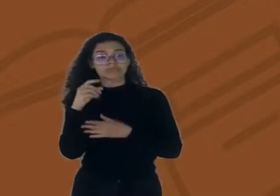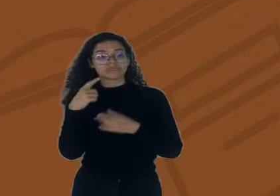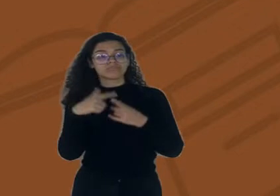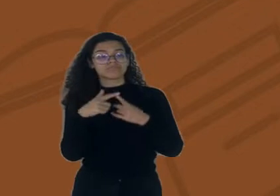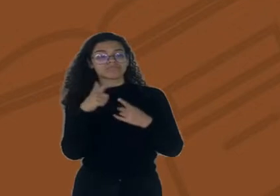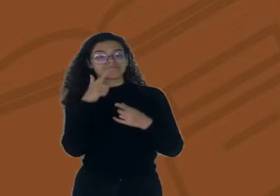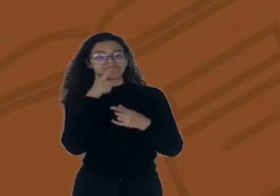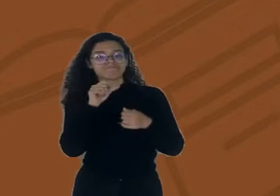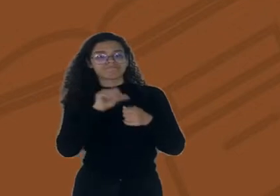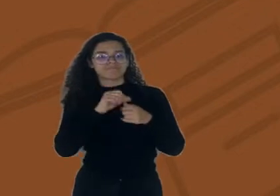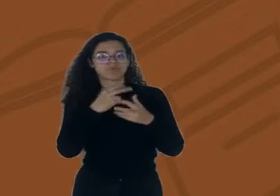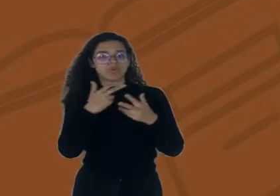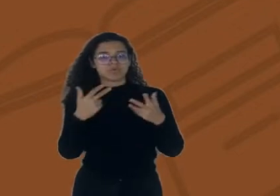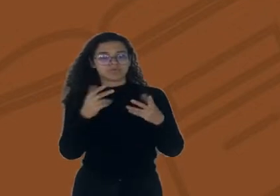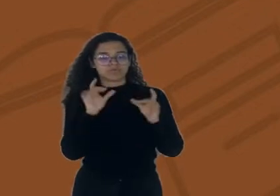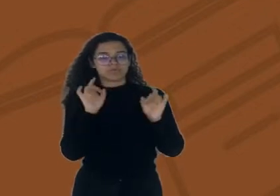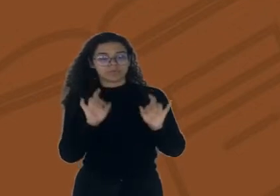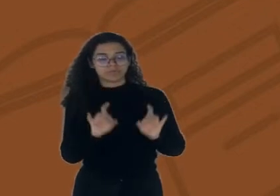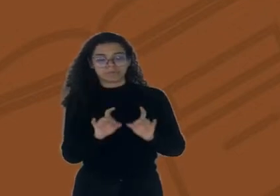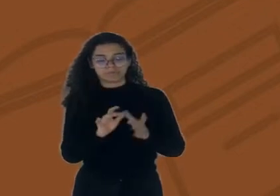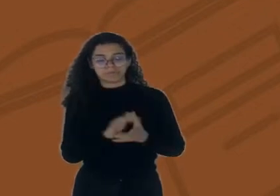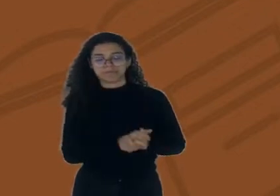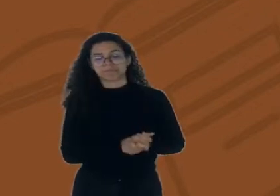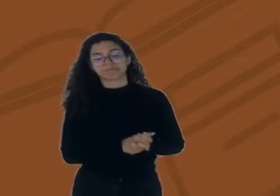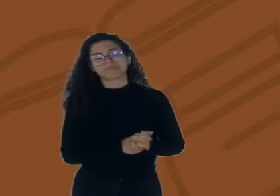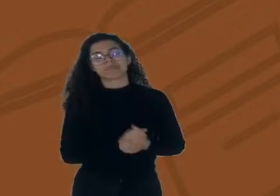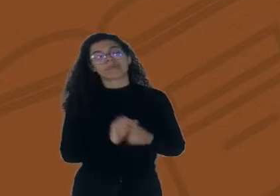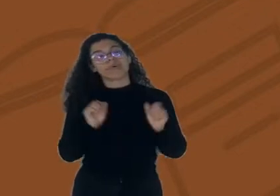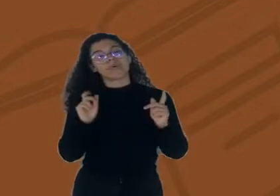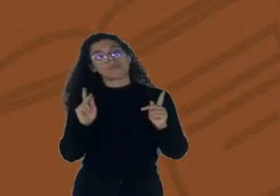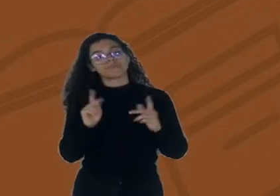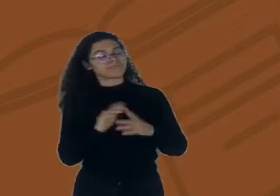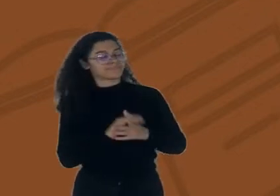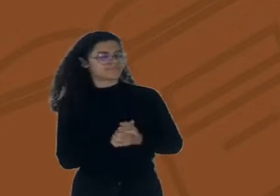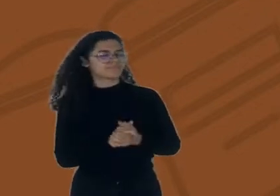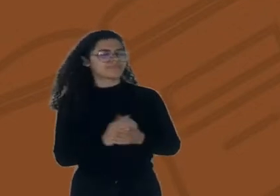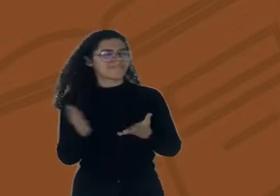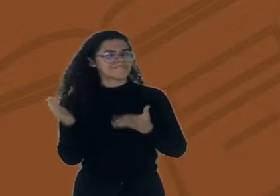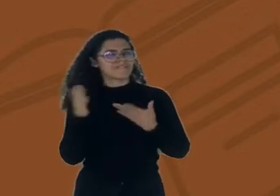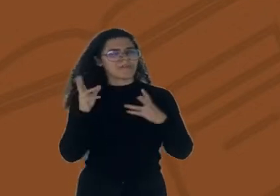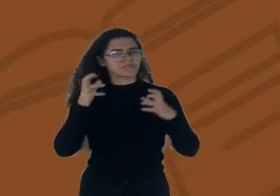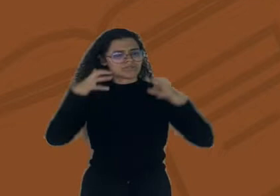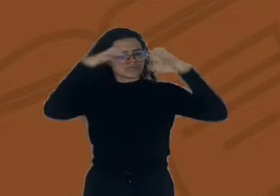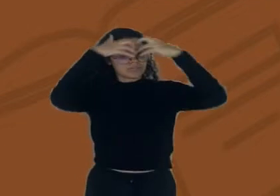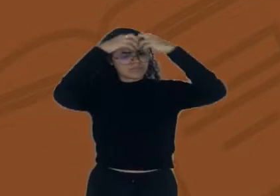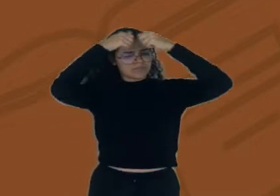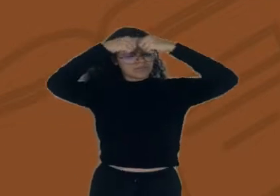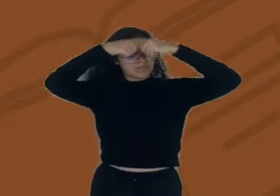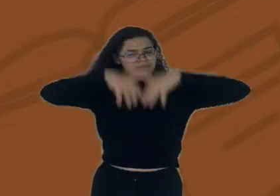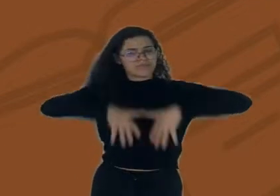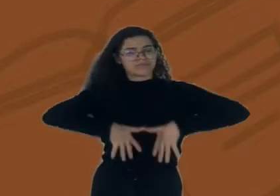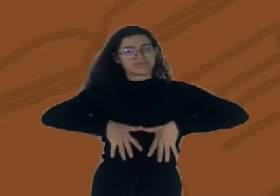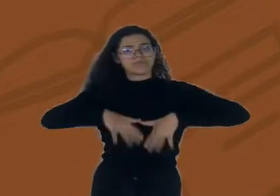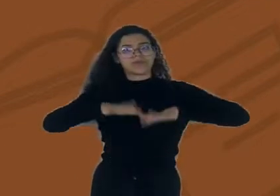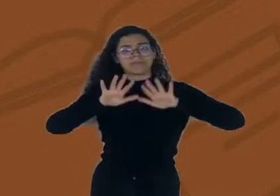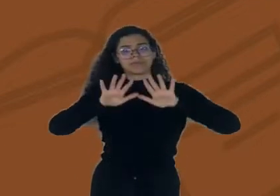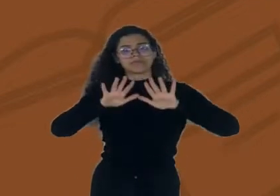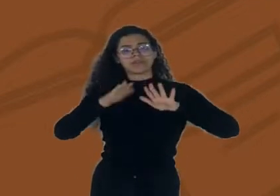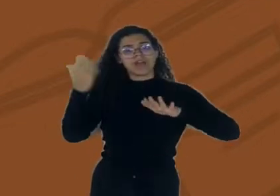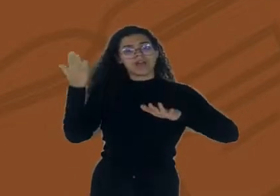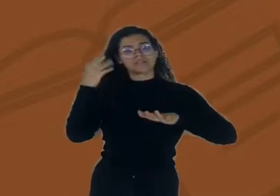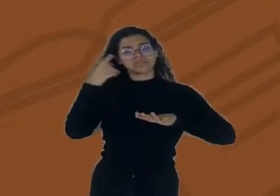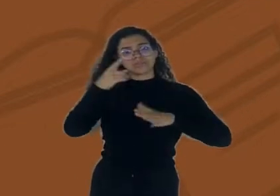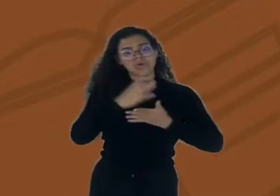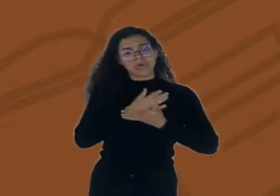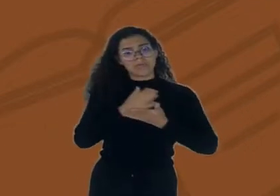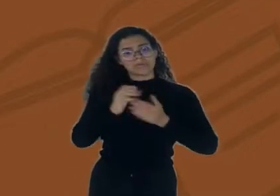desempenho de certas funções. Muito bem. Mas vamos falar sobre o sistema nervoso. Professor, Antes de o senhor começar a mostrar para nós os